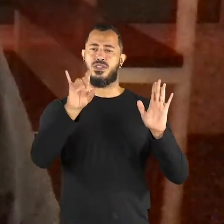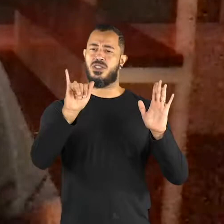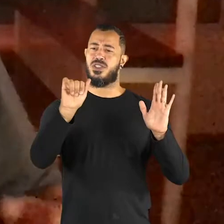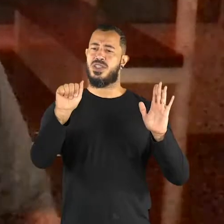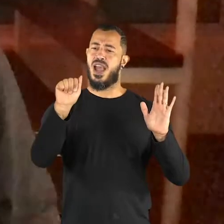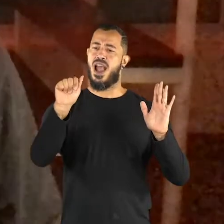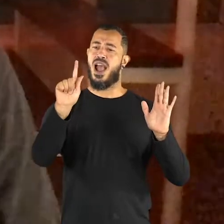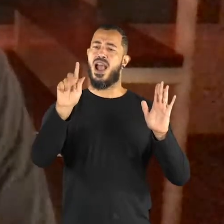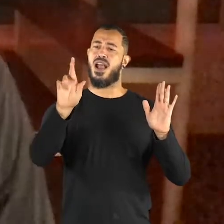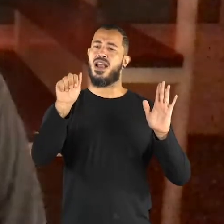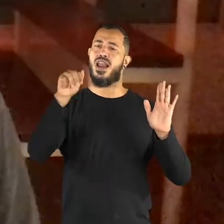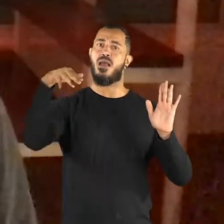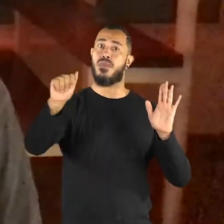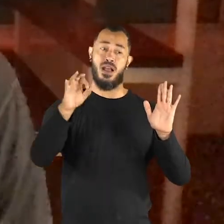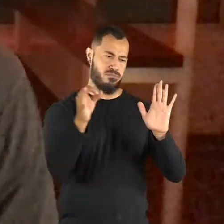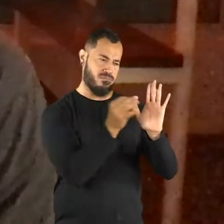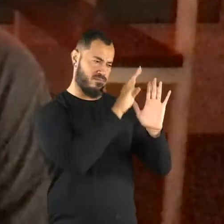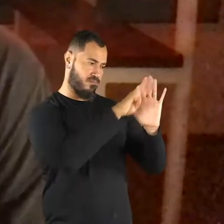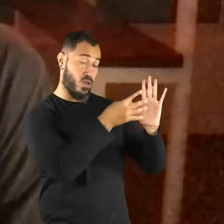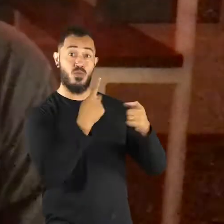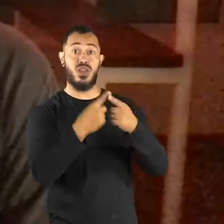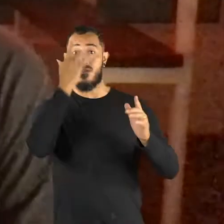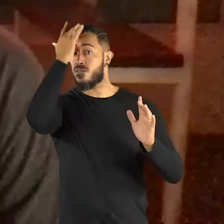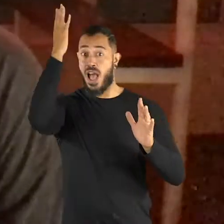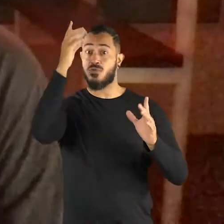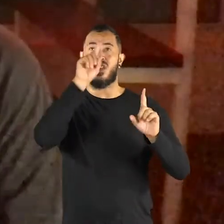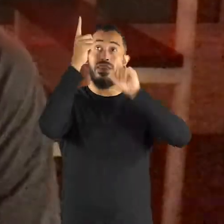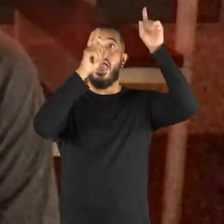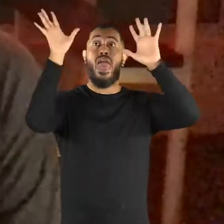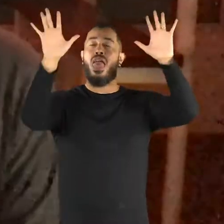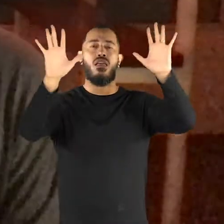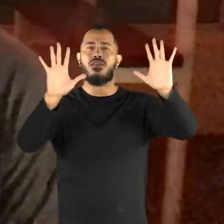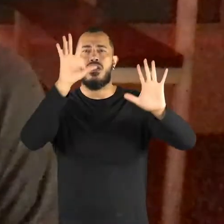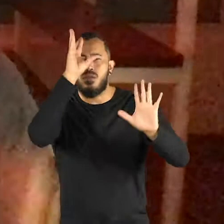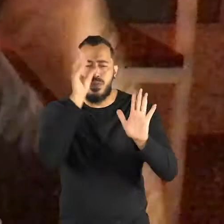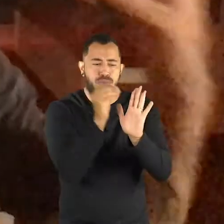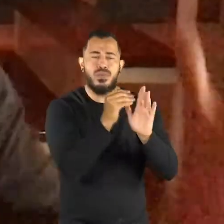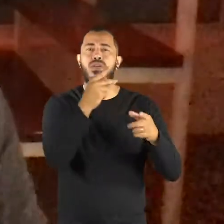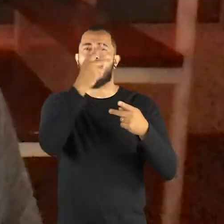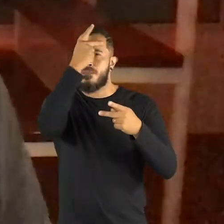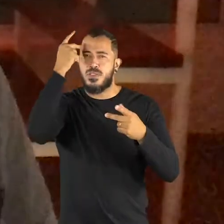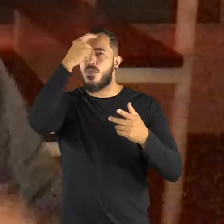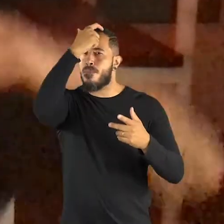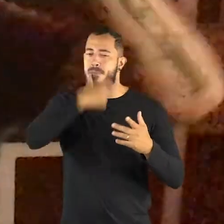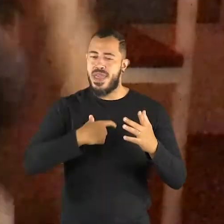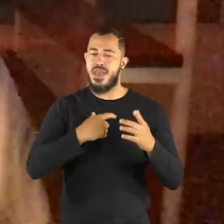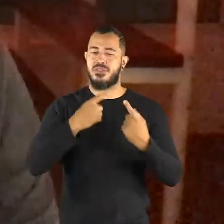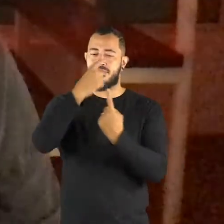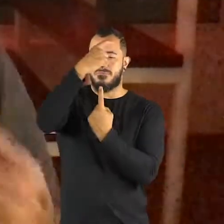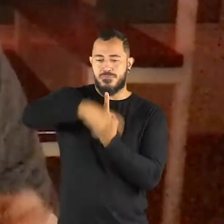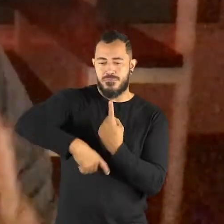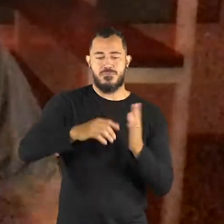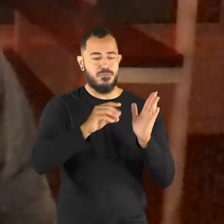e acaba se perdendo um pouco nas nossas próprias ideias. Então a gente primeiro vai pensando nos personagens, a gente escreve a história, tudo isso de uma